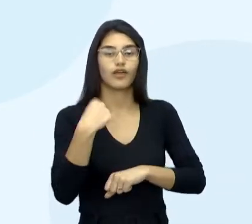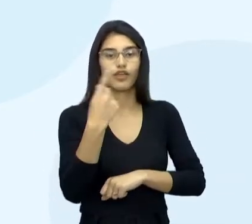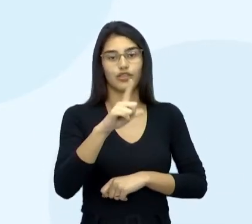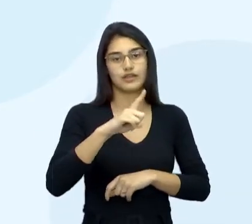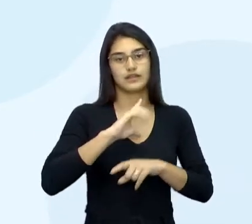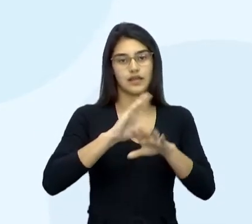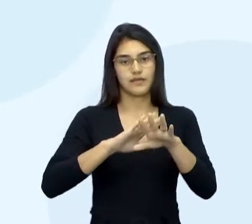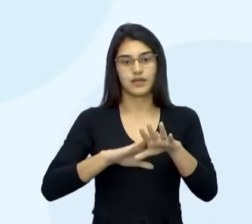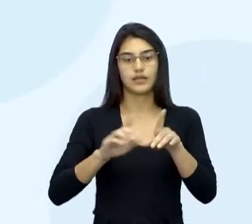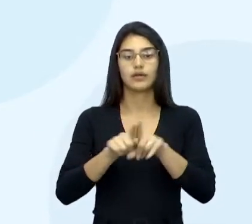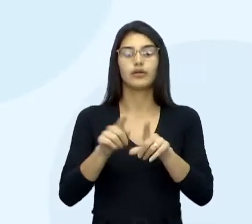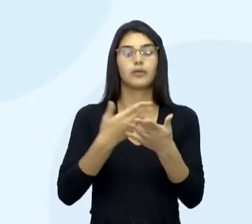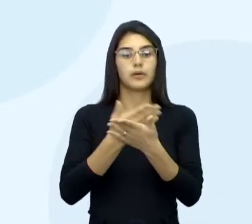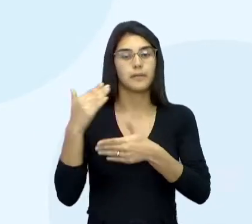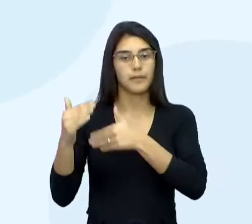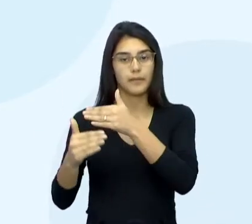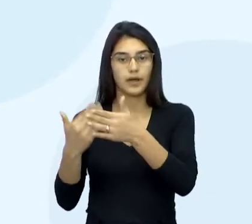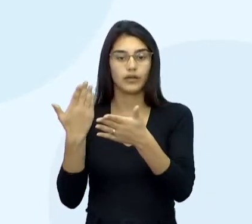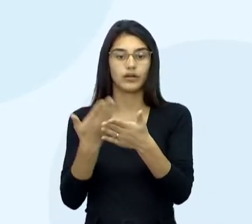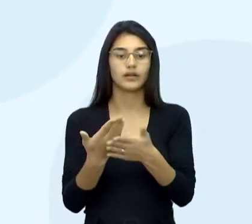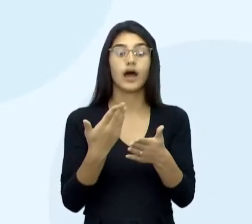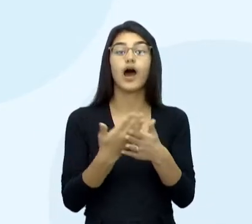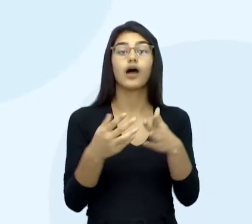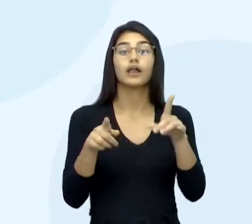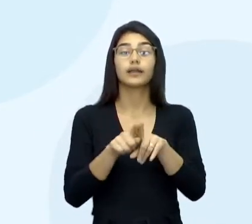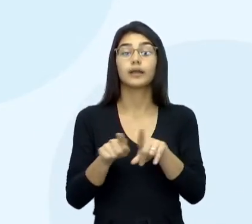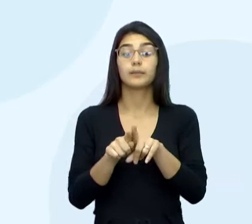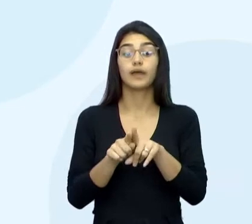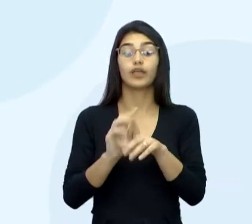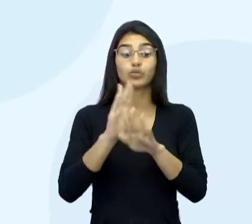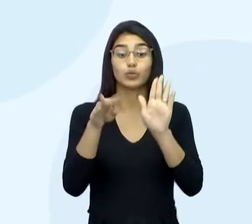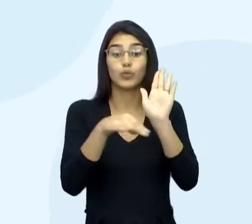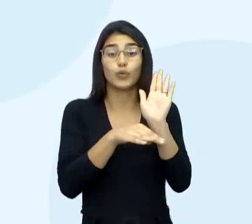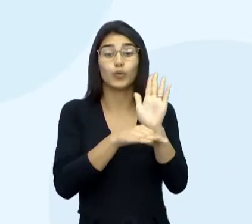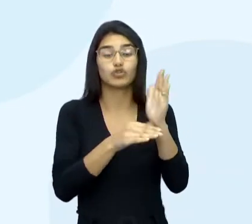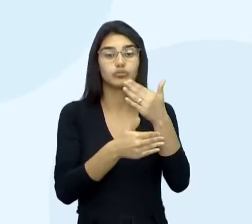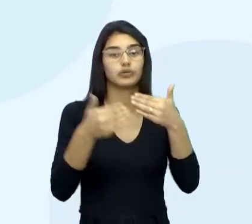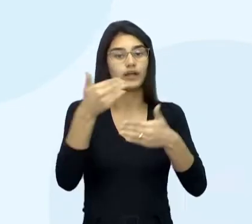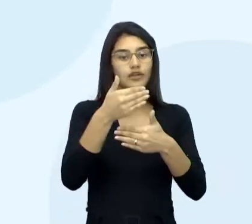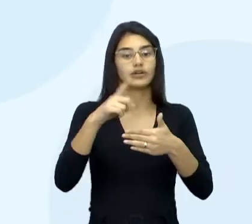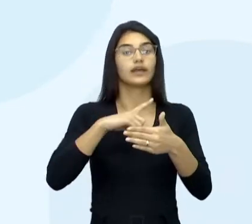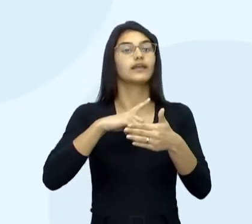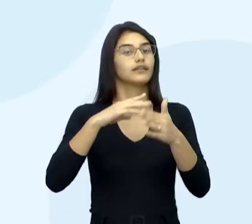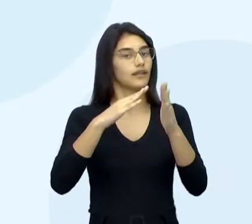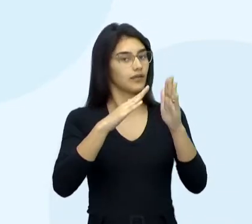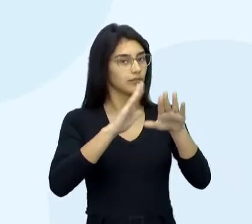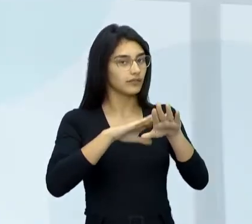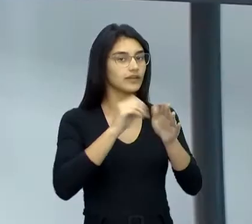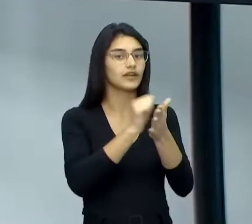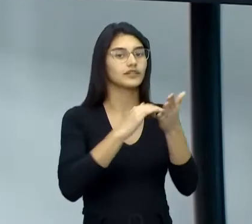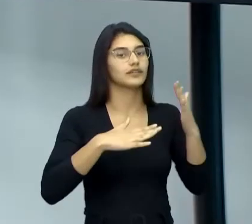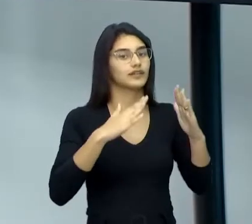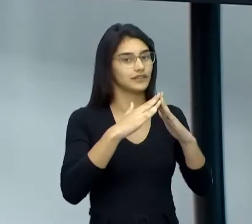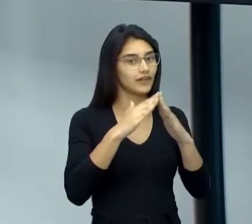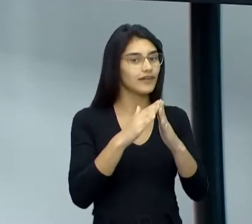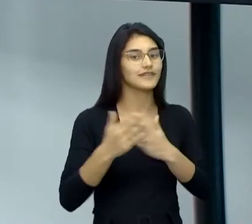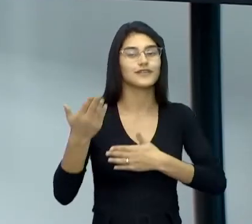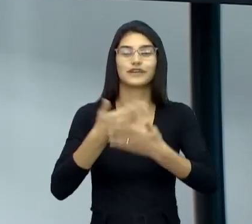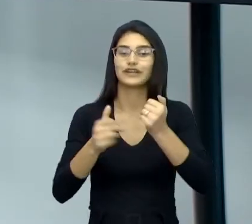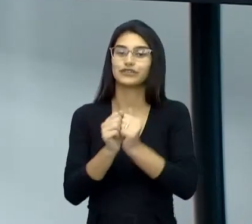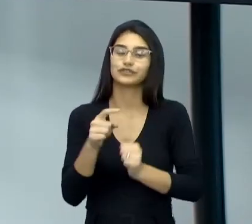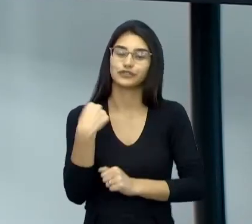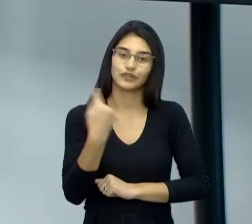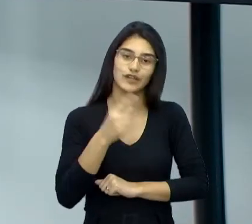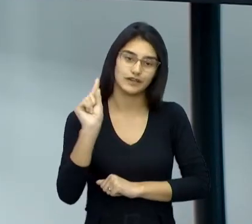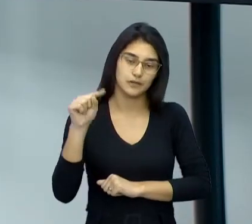gente passa aí ao longo da aula, principalmente lá no último slide, que hoje tem tarefa de casa, é isso aí, para interagir com a gente